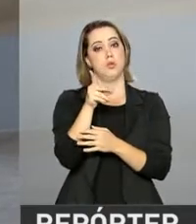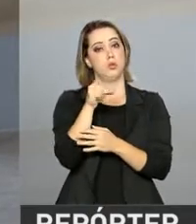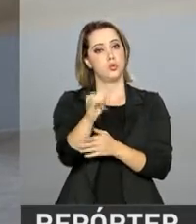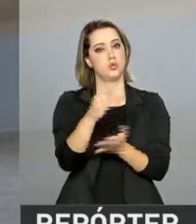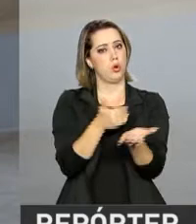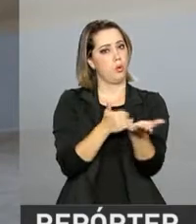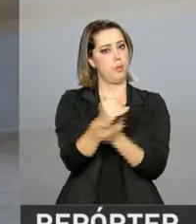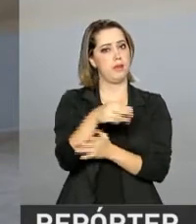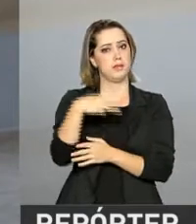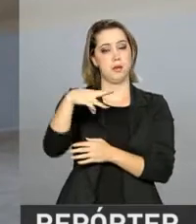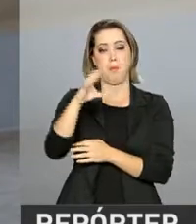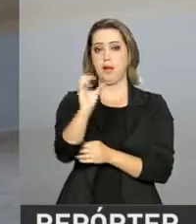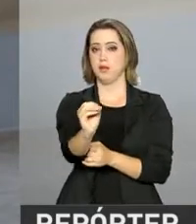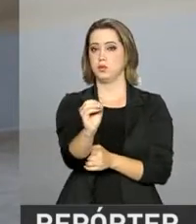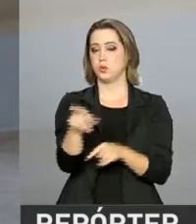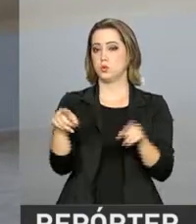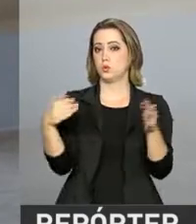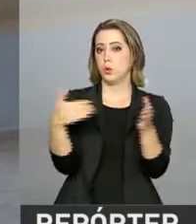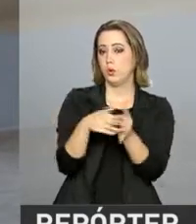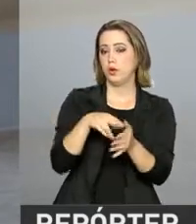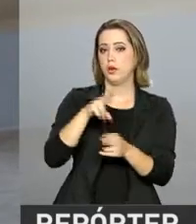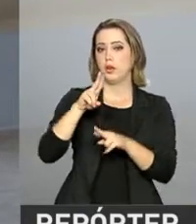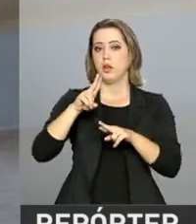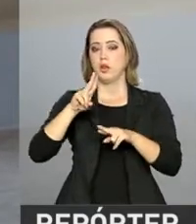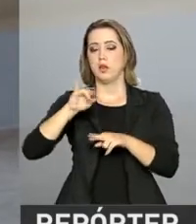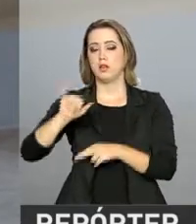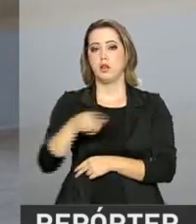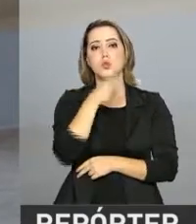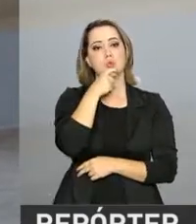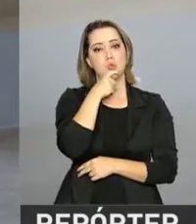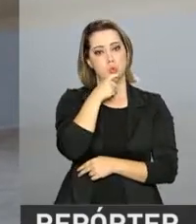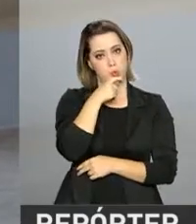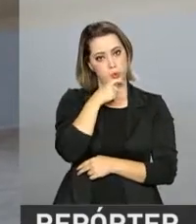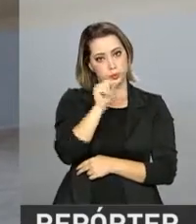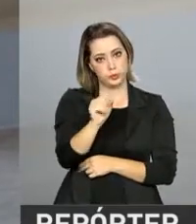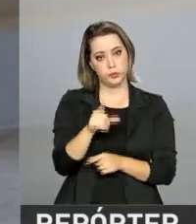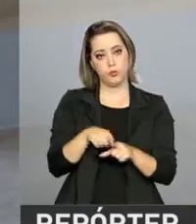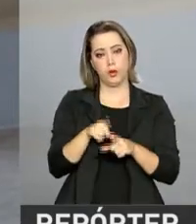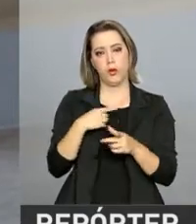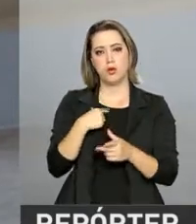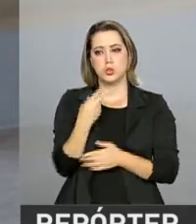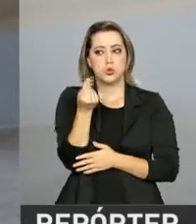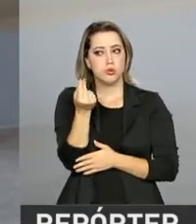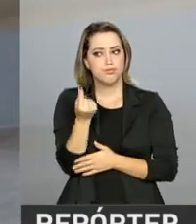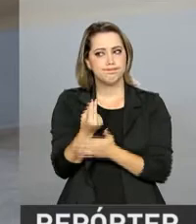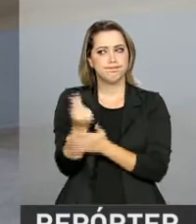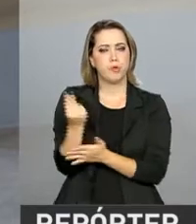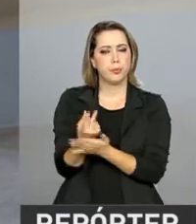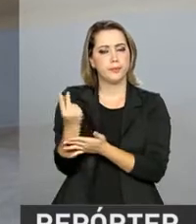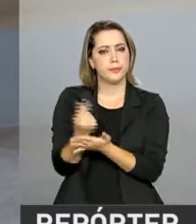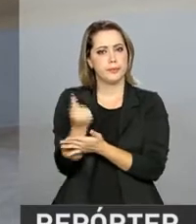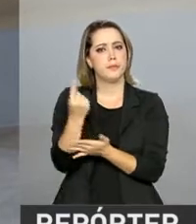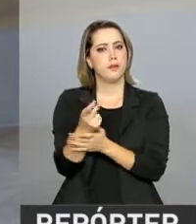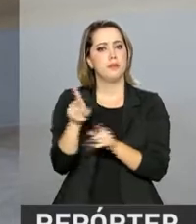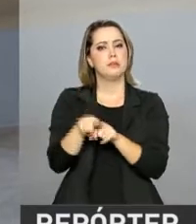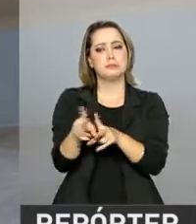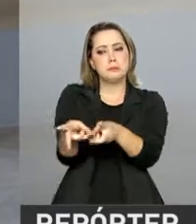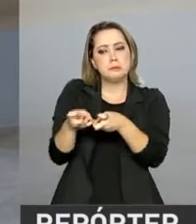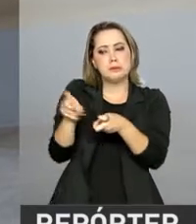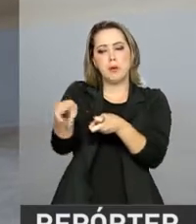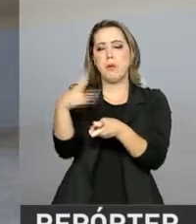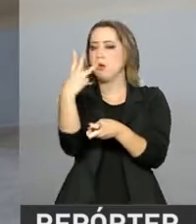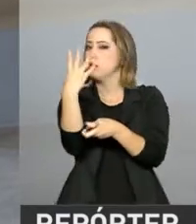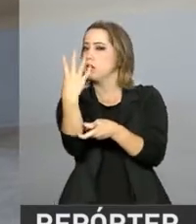março do mês que vem até julho por conta desse volume de recursos do governo federal estima que pelo menos